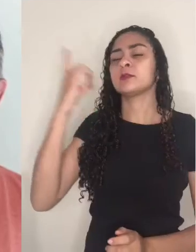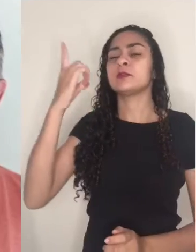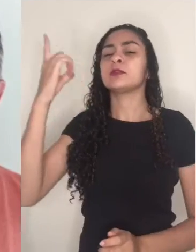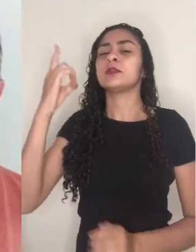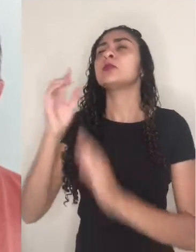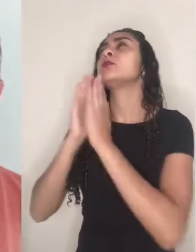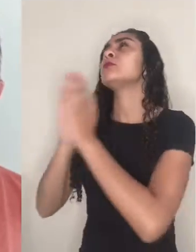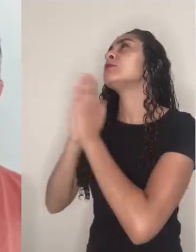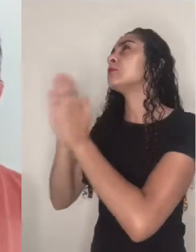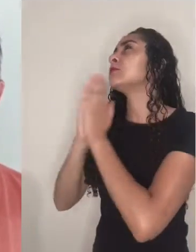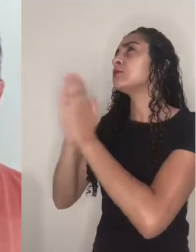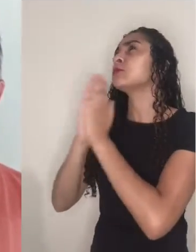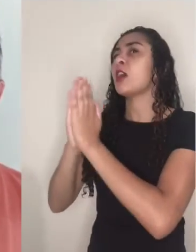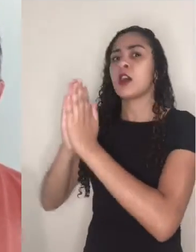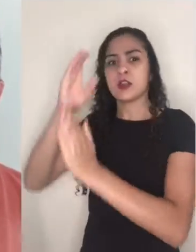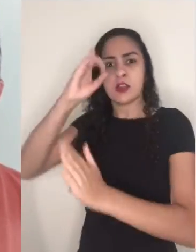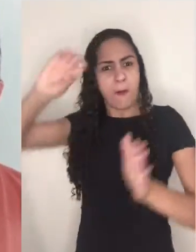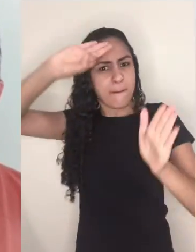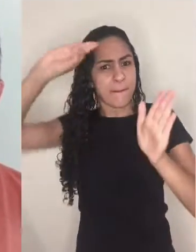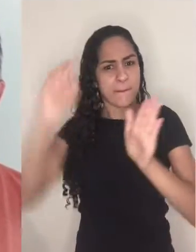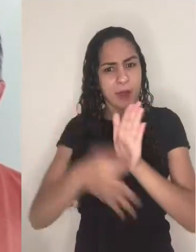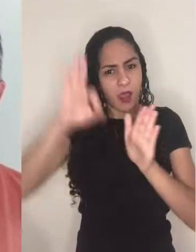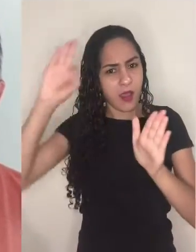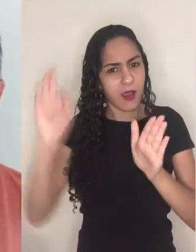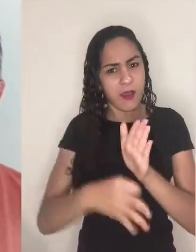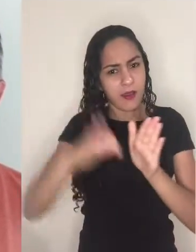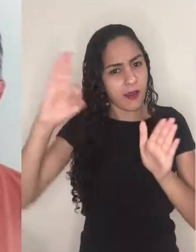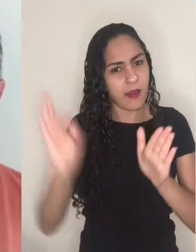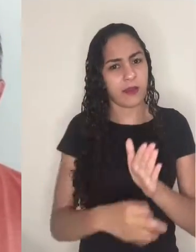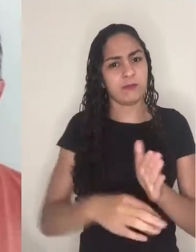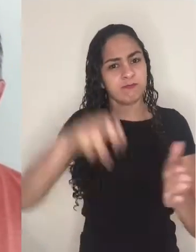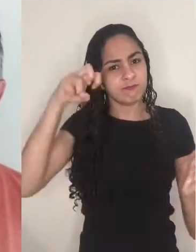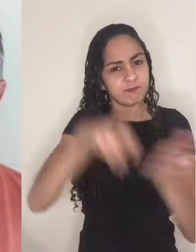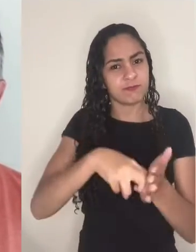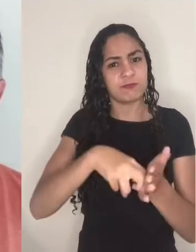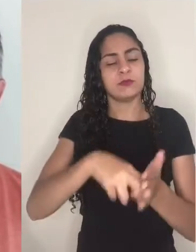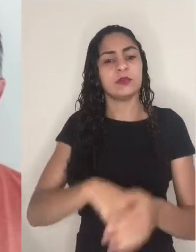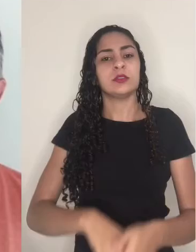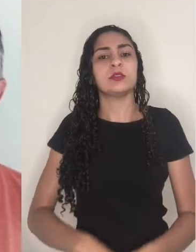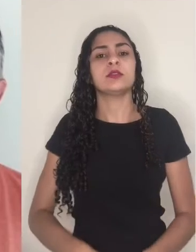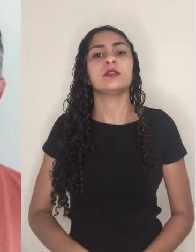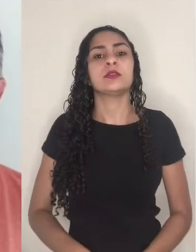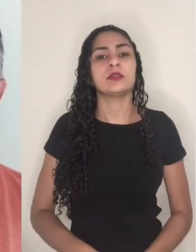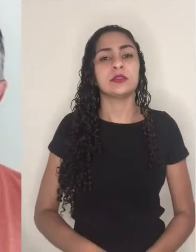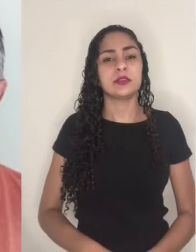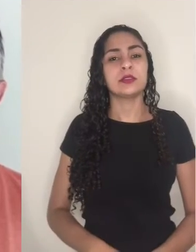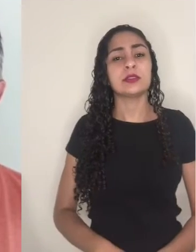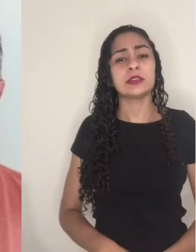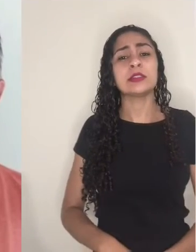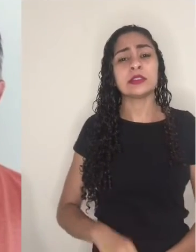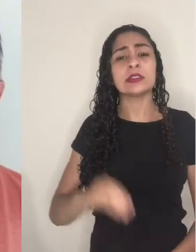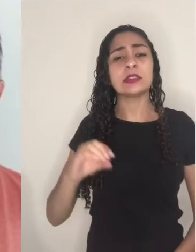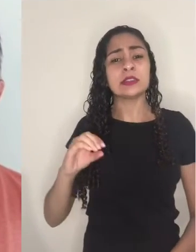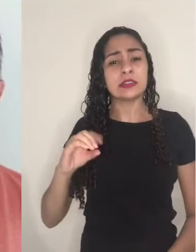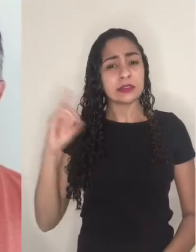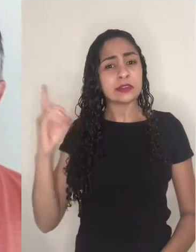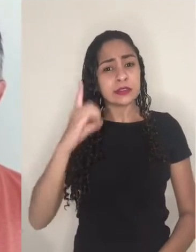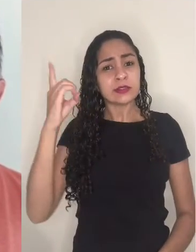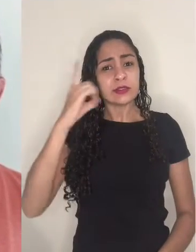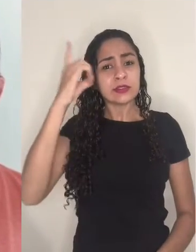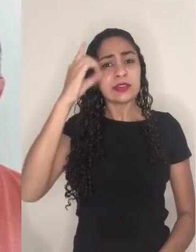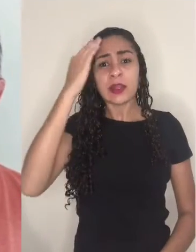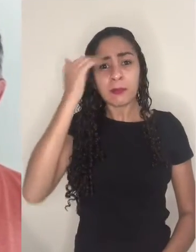vingança divina. Em primeira instância, uma vez que não tinha consciência de crime algum, ele alega